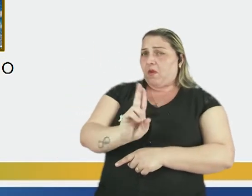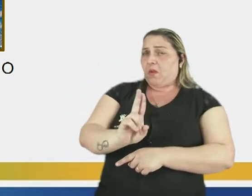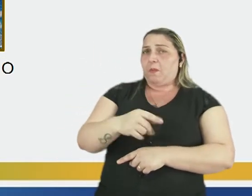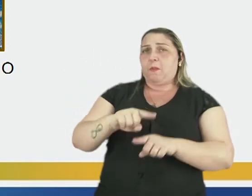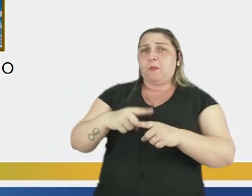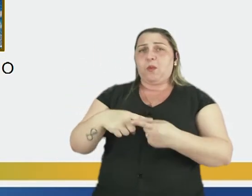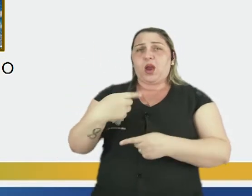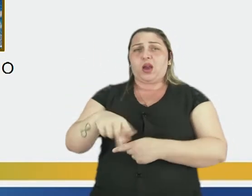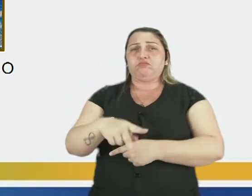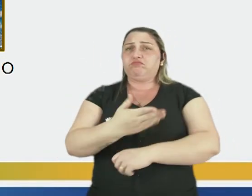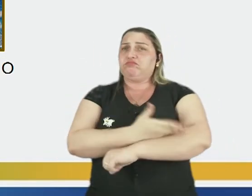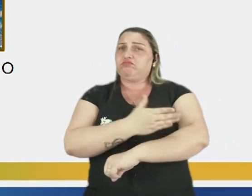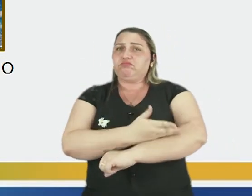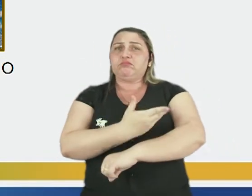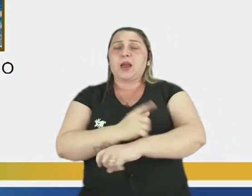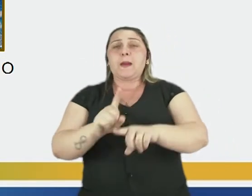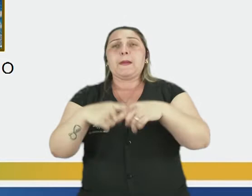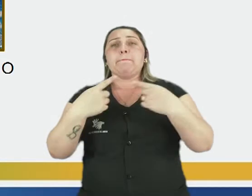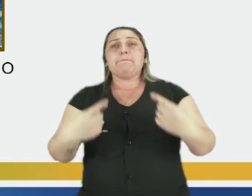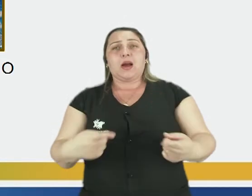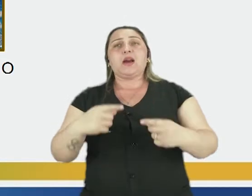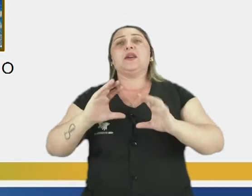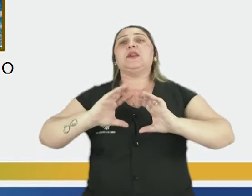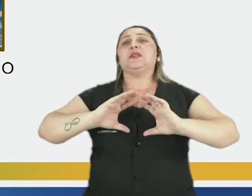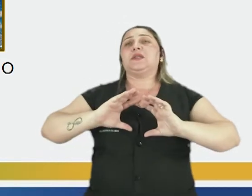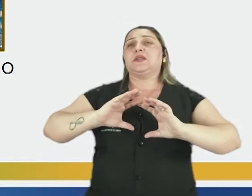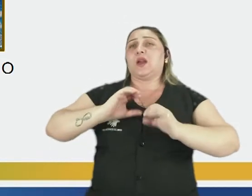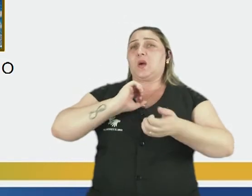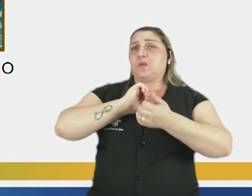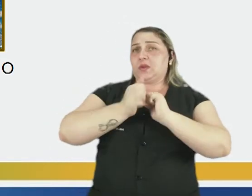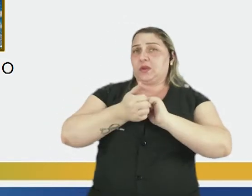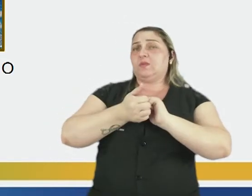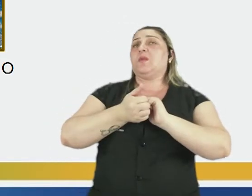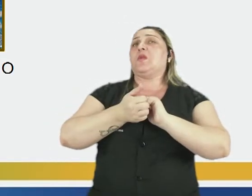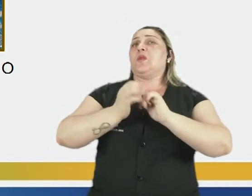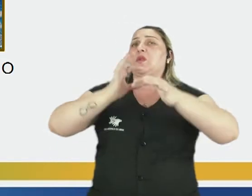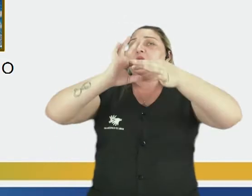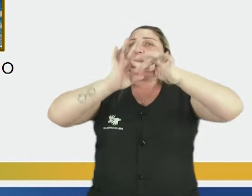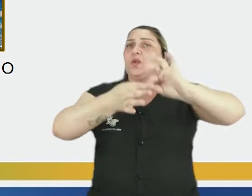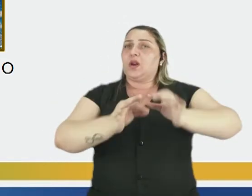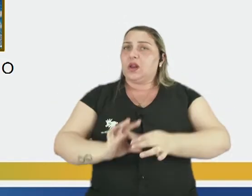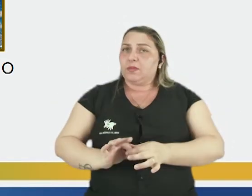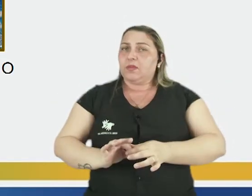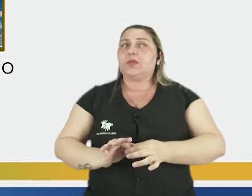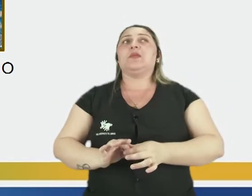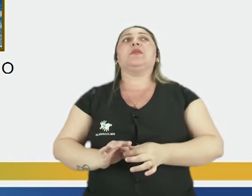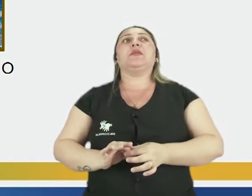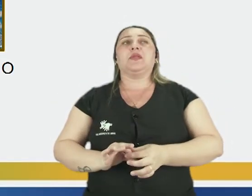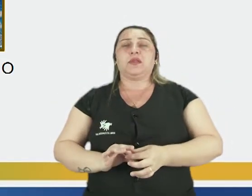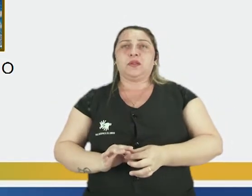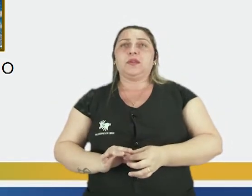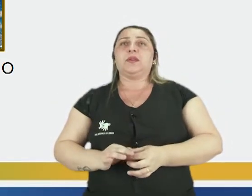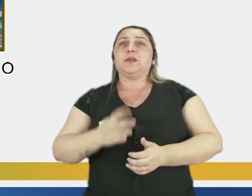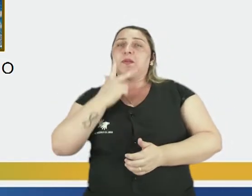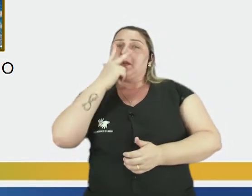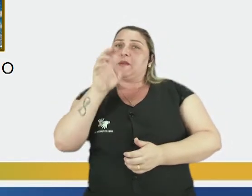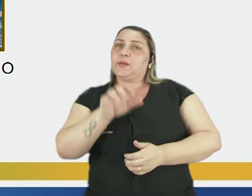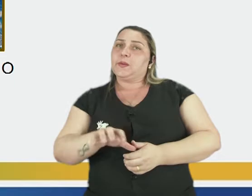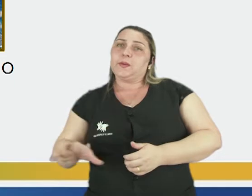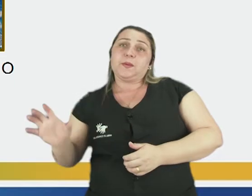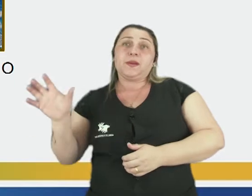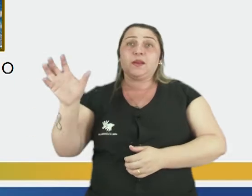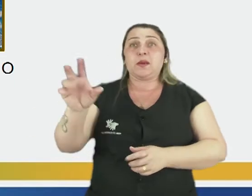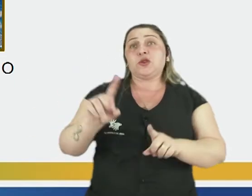pratica muito, mas além de tudo é um esporte olímpico, né? Que é muito interessante também. É como se fosse um